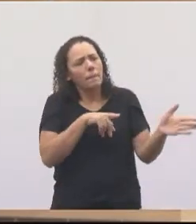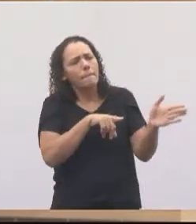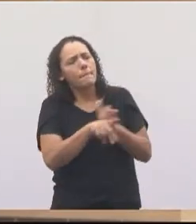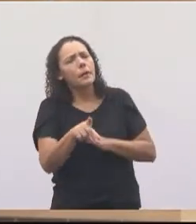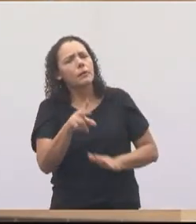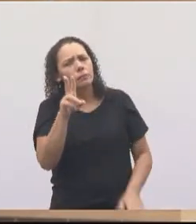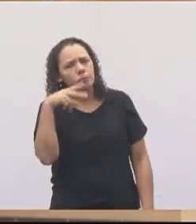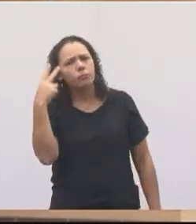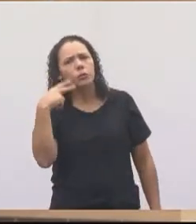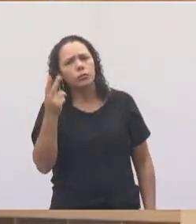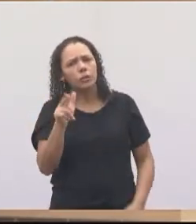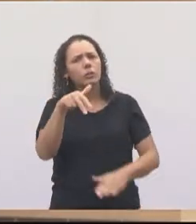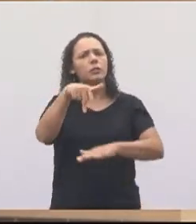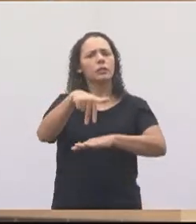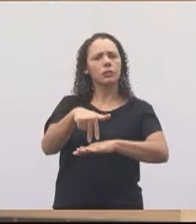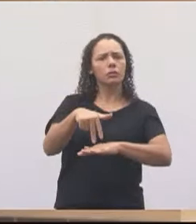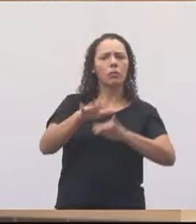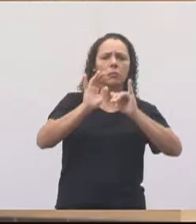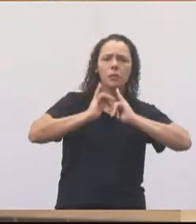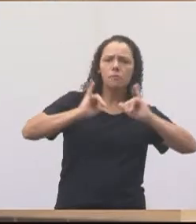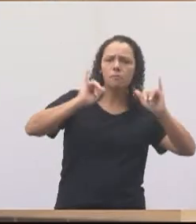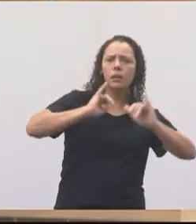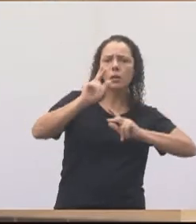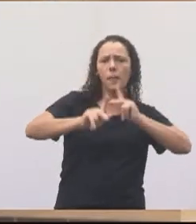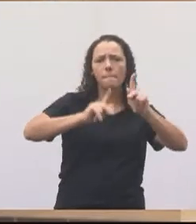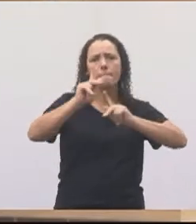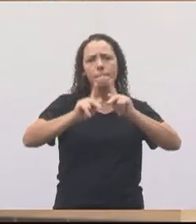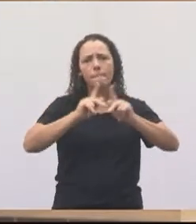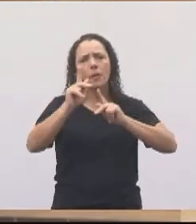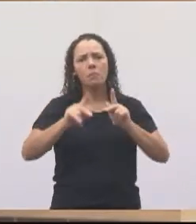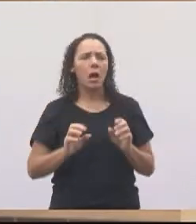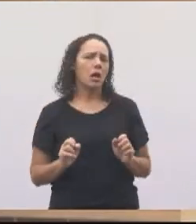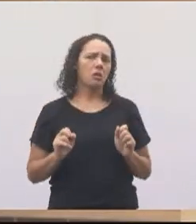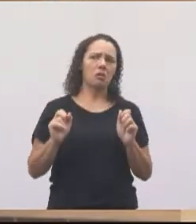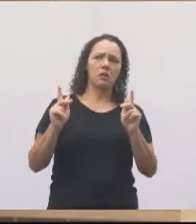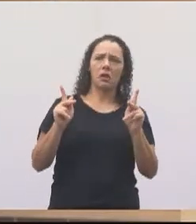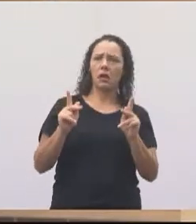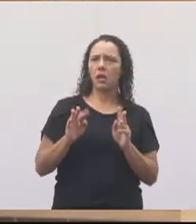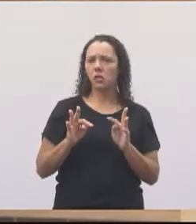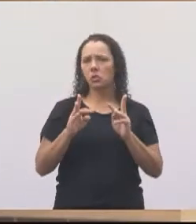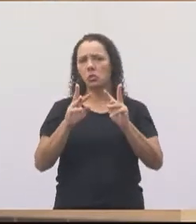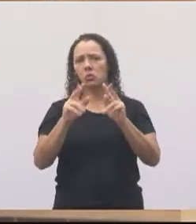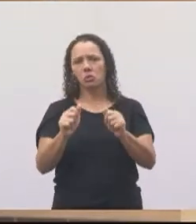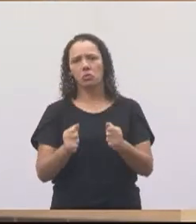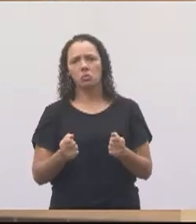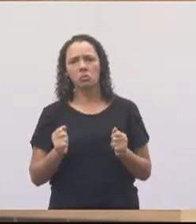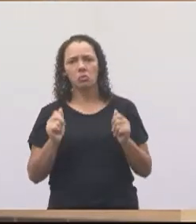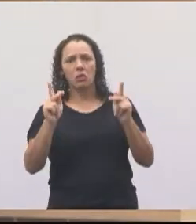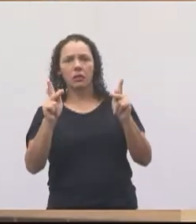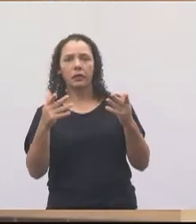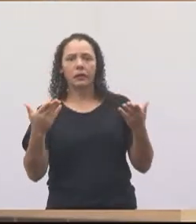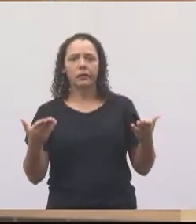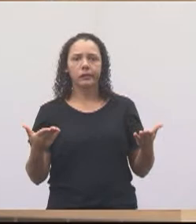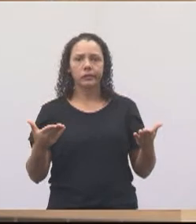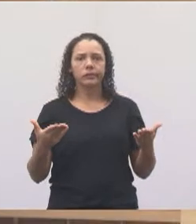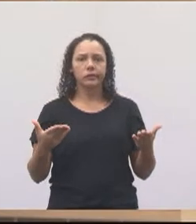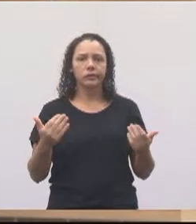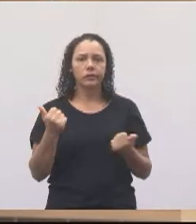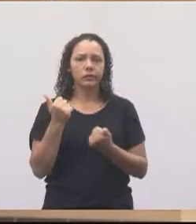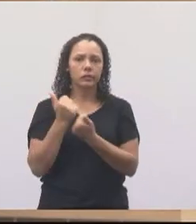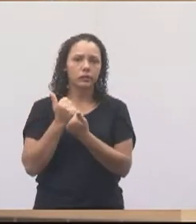que sobem aqui e falam para a população, Dario, que está tudo bem. Nós estamos aumentando, vamos